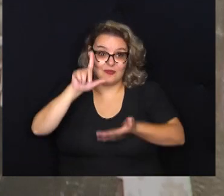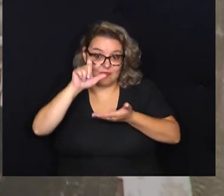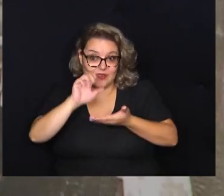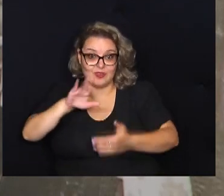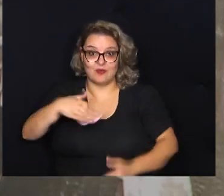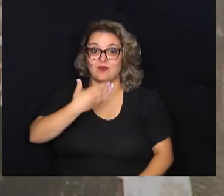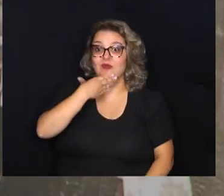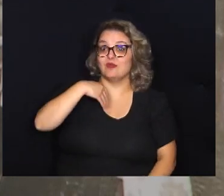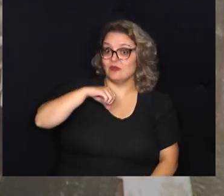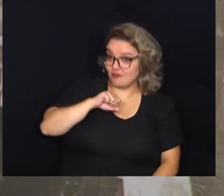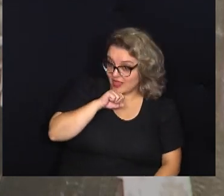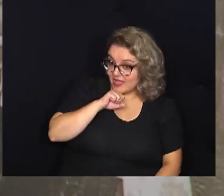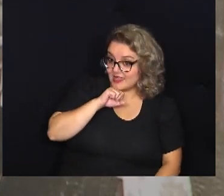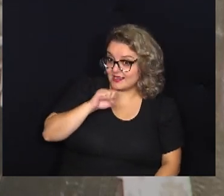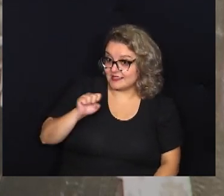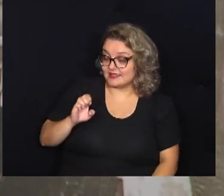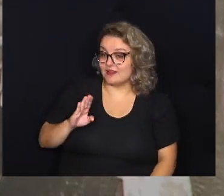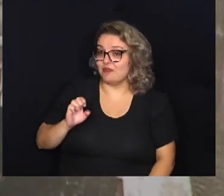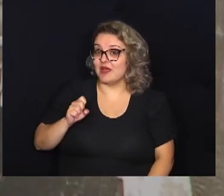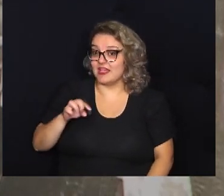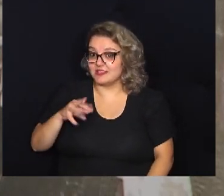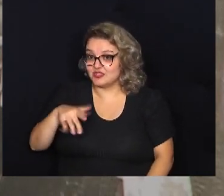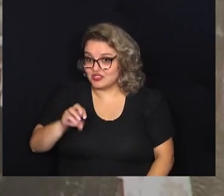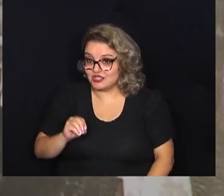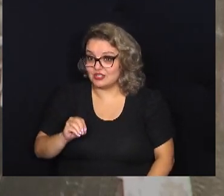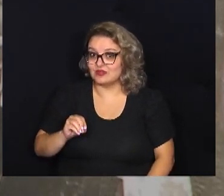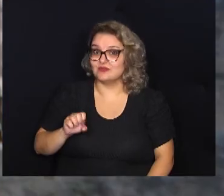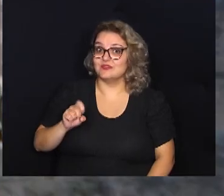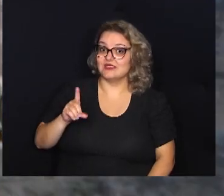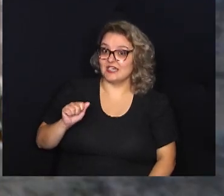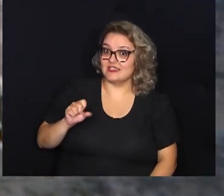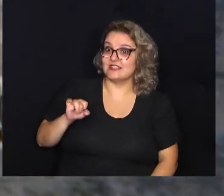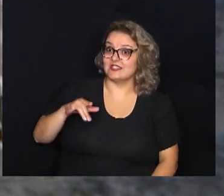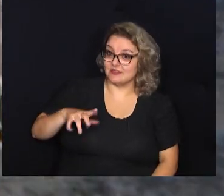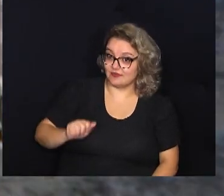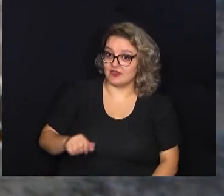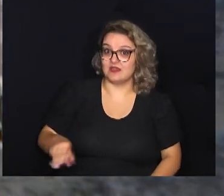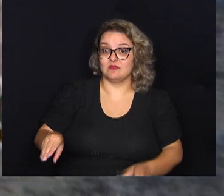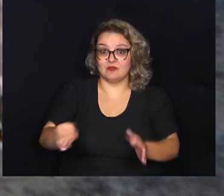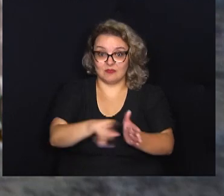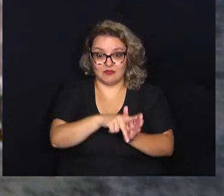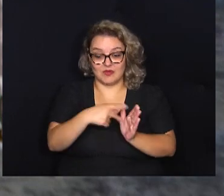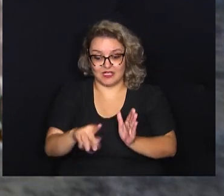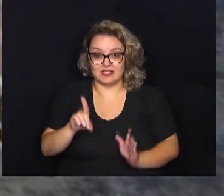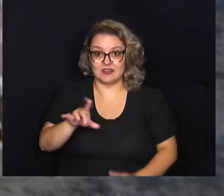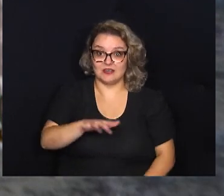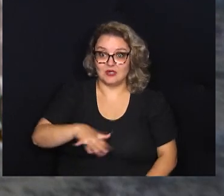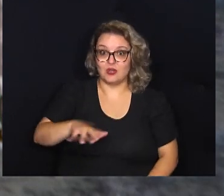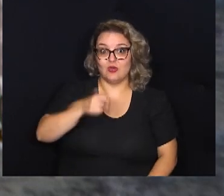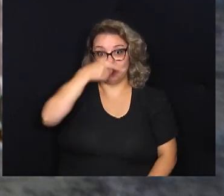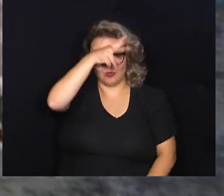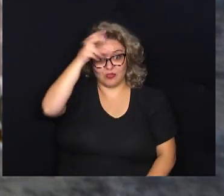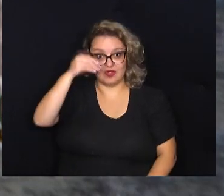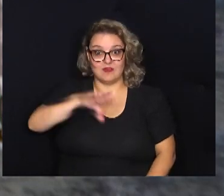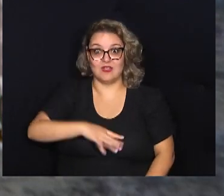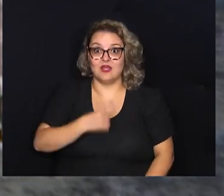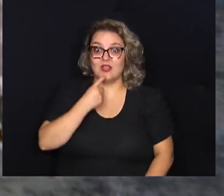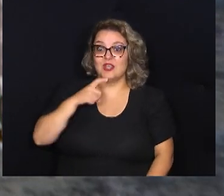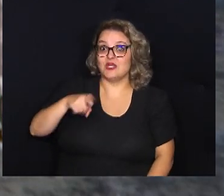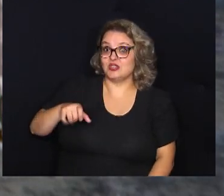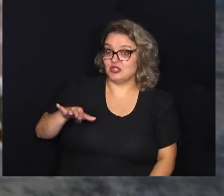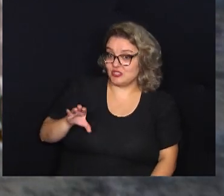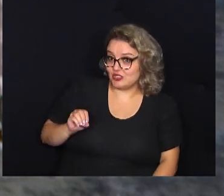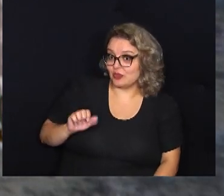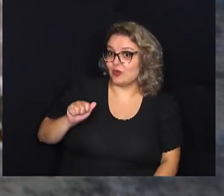pai, Sebastião da Silva, que era da diretoria, esteve inclusive com o prefeito de Campinas, Chico Amaral,